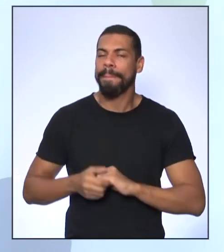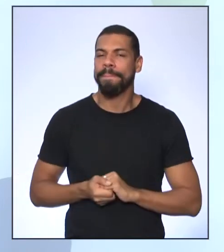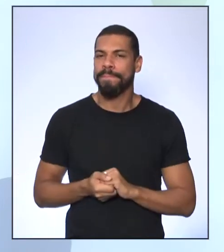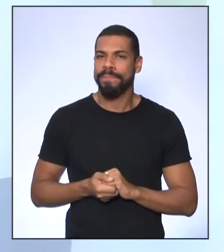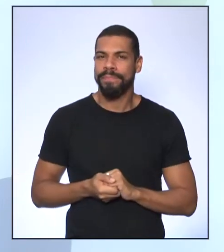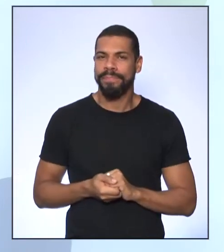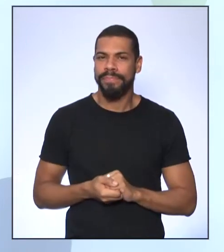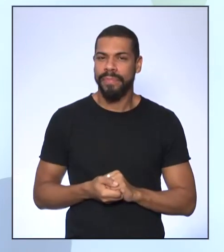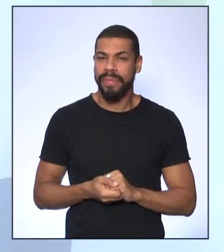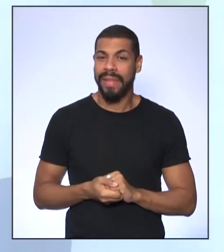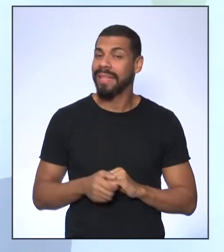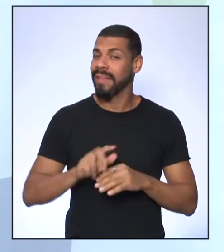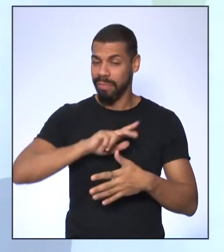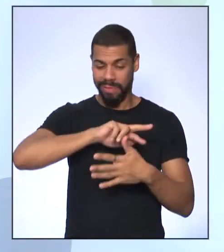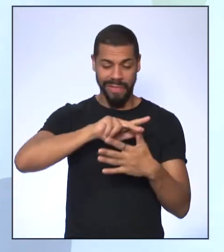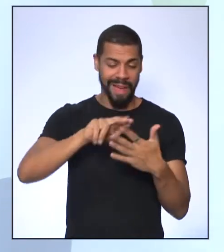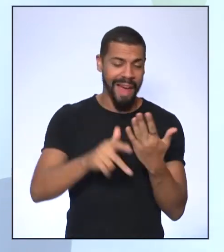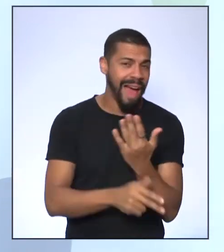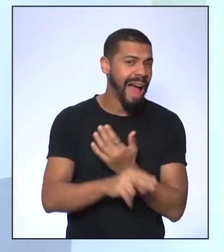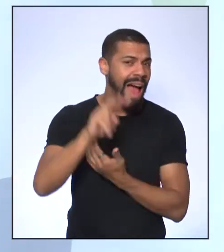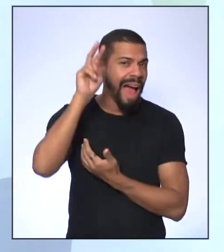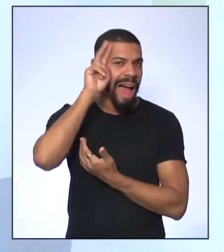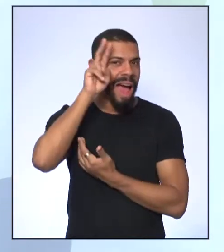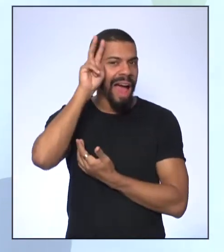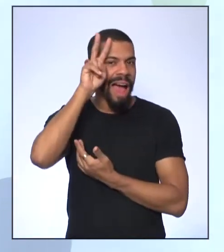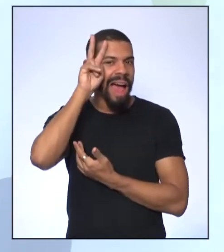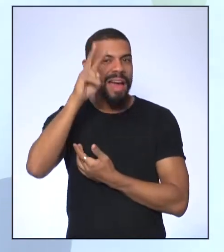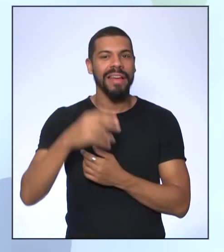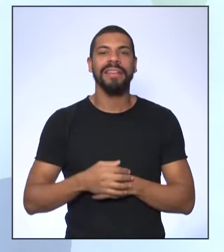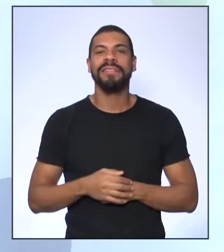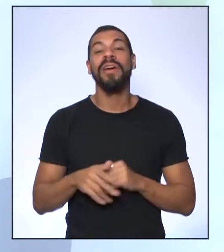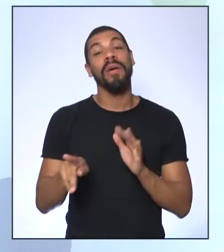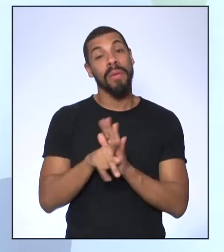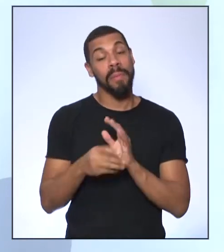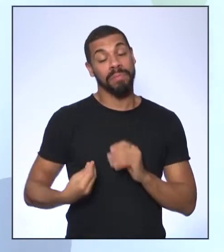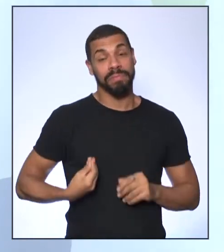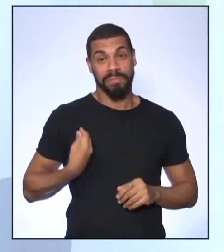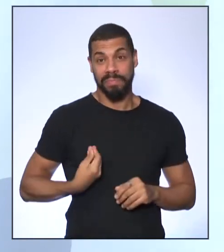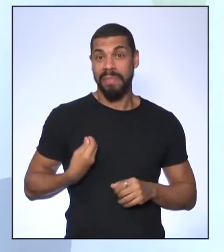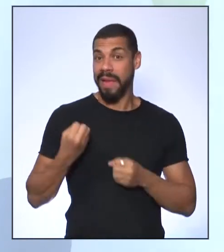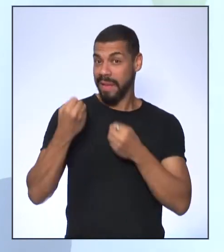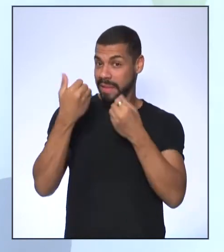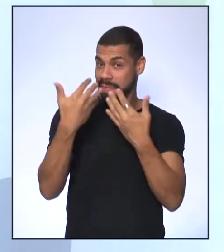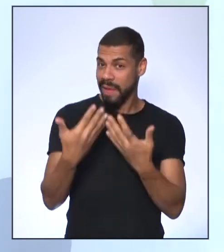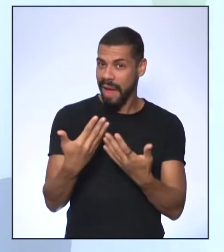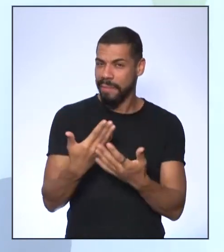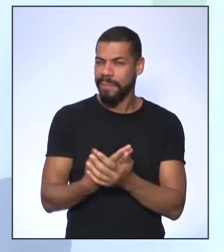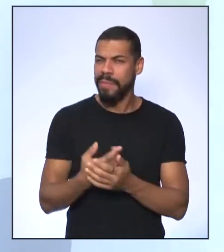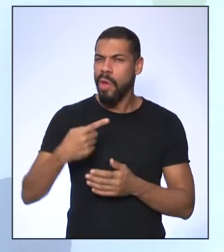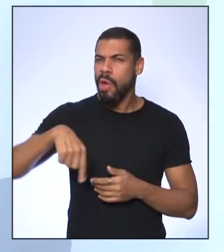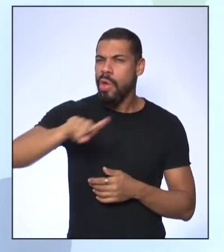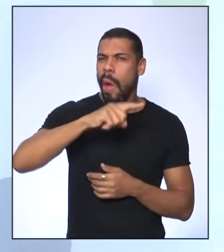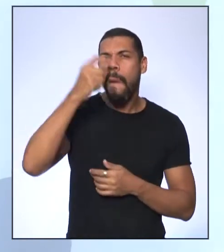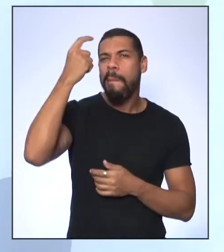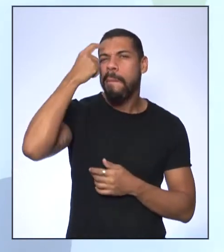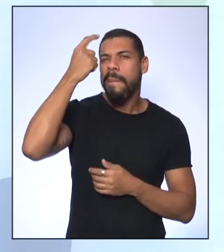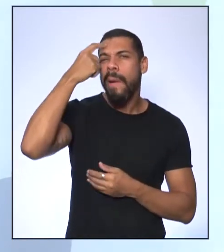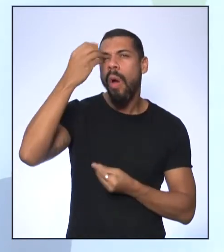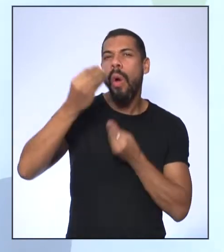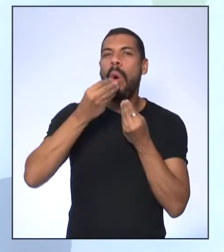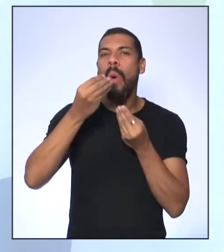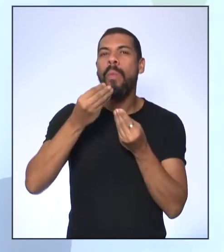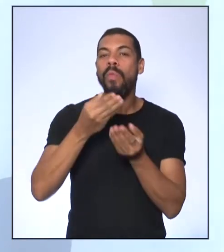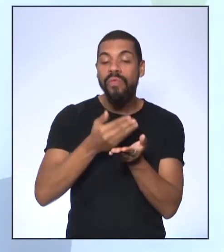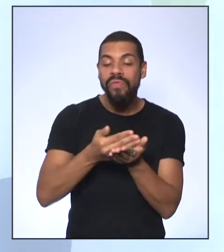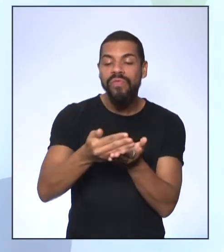modelo também. E são histórias que são feitas para serem contadas. O importante é pensar que essas histórias elas têm que ter um final